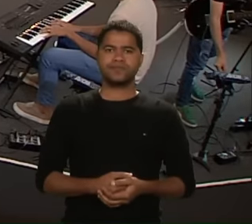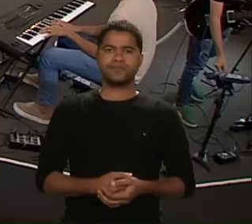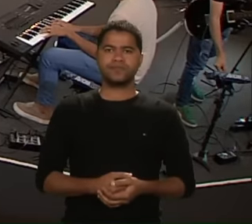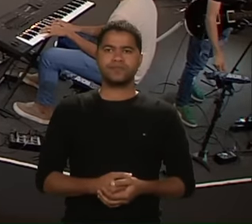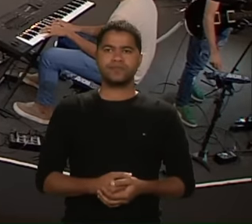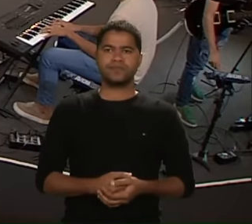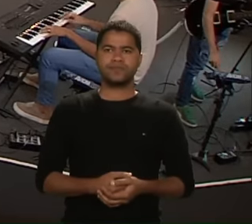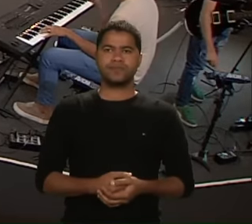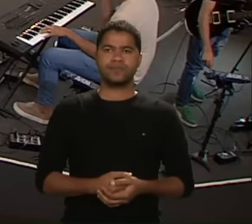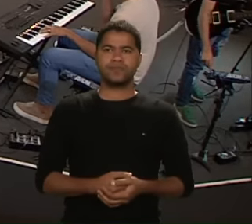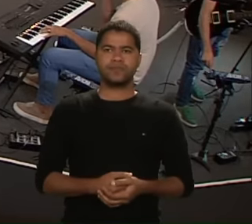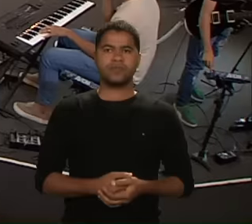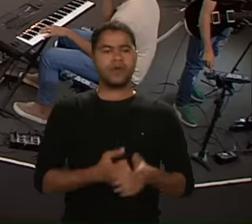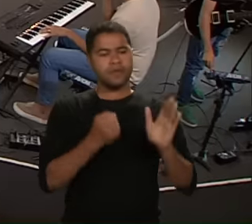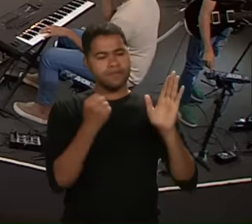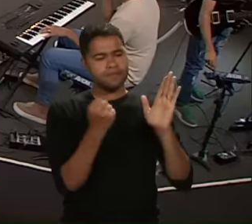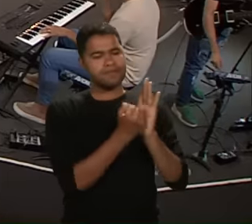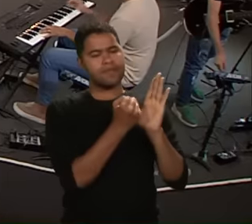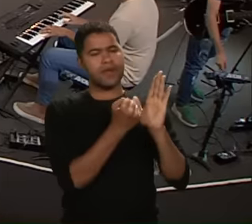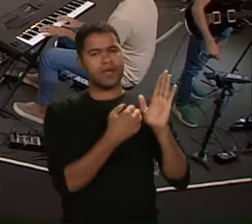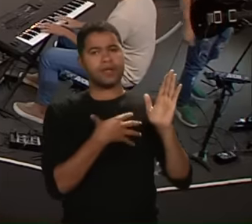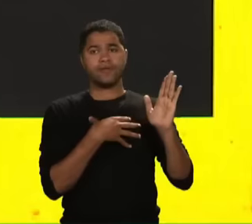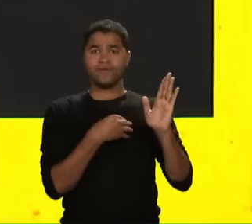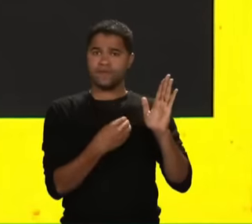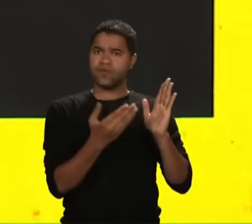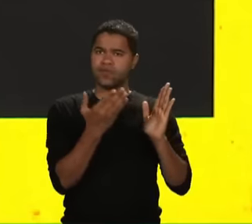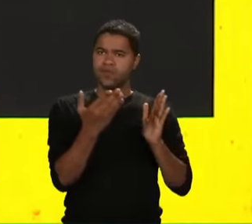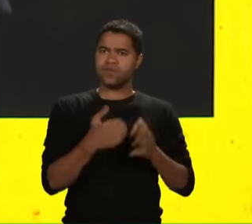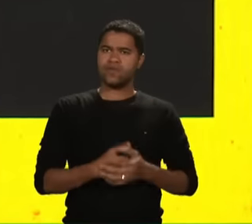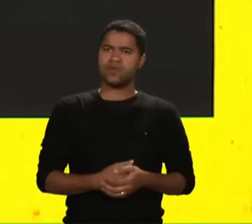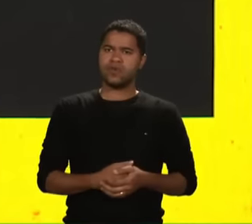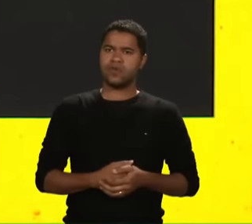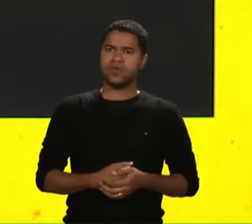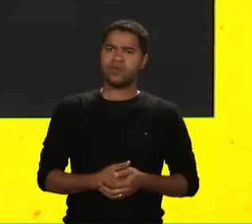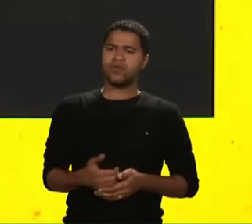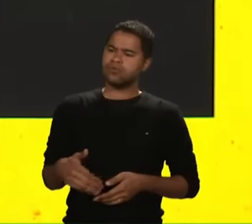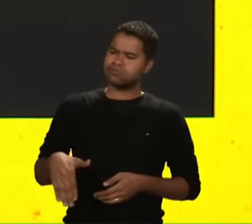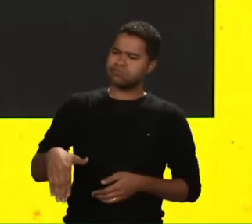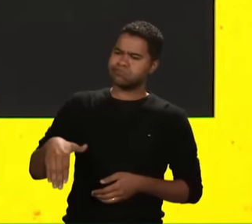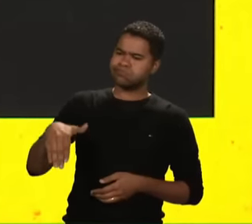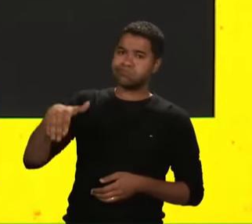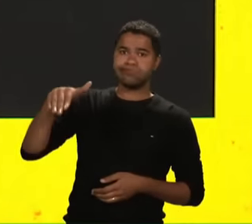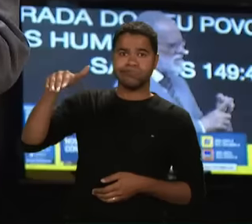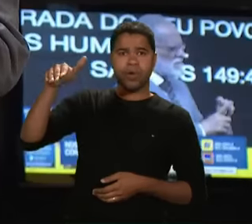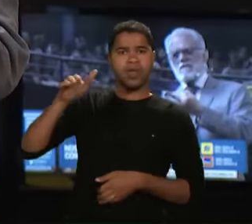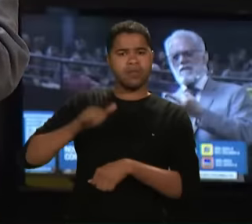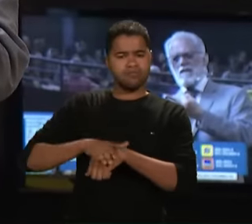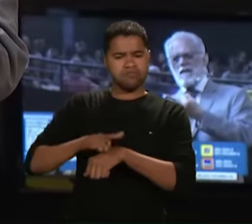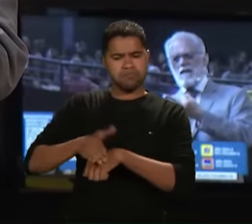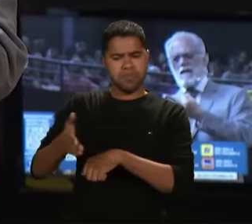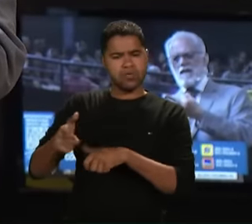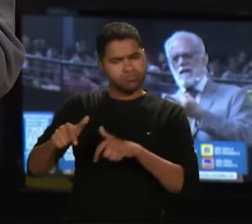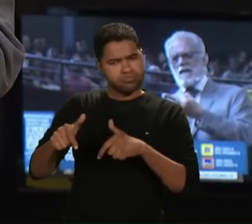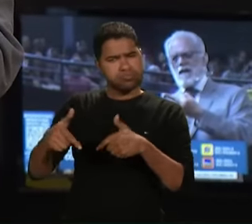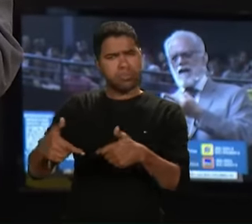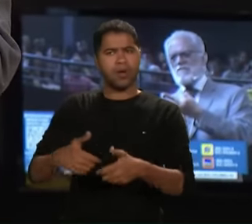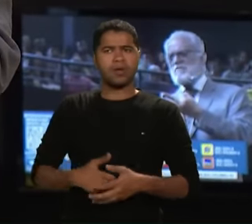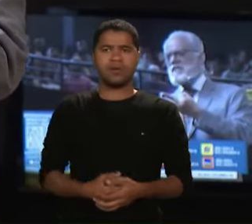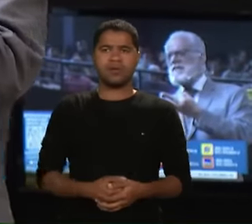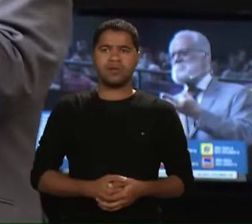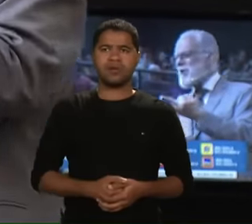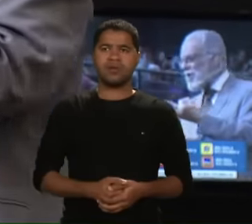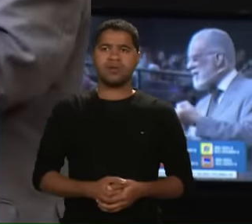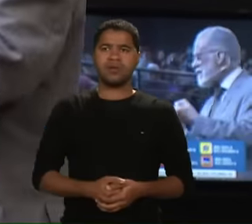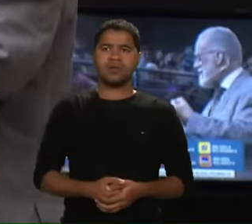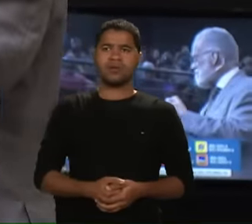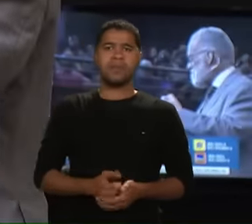Ah, vou deixar uma carta, meu filho. Deixa seu filho virar homem, ele vai virar gente. Aí você fica